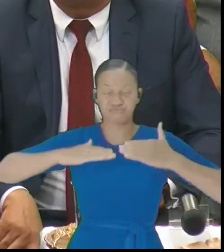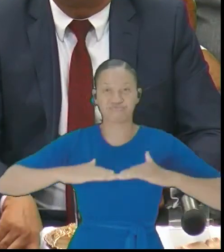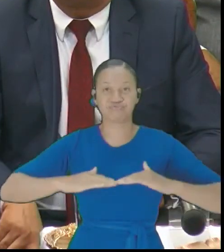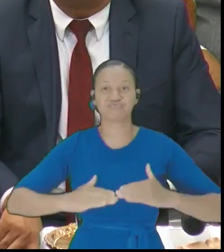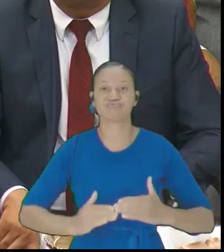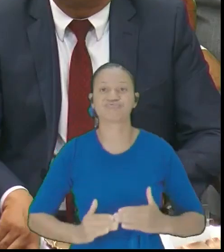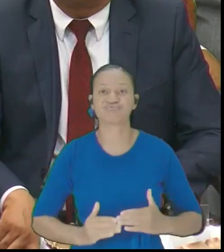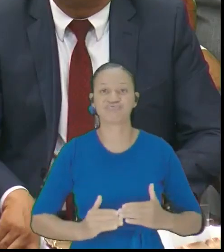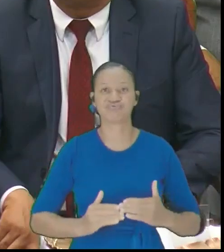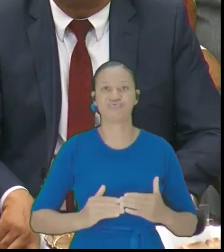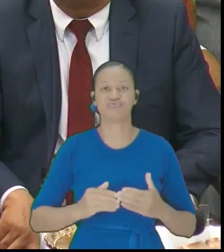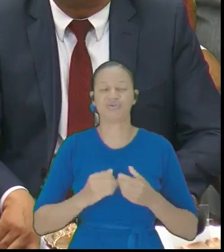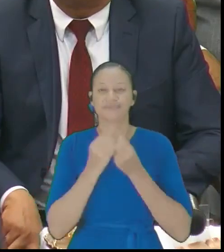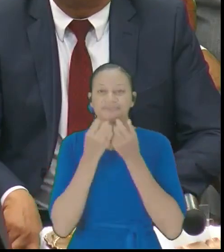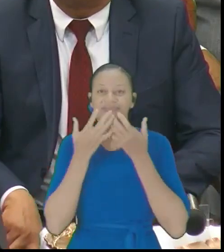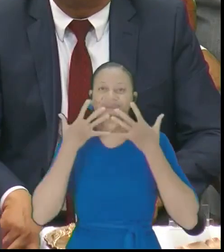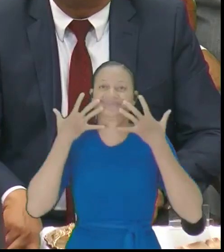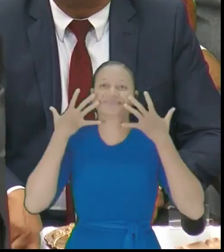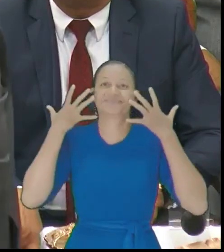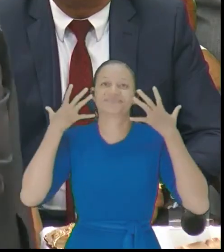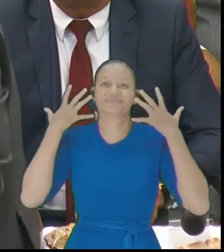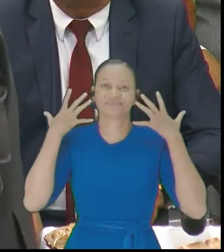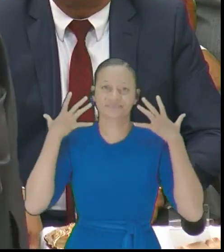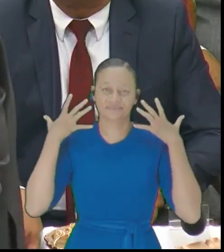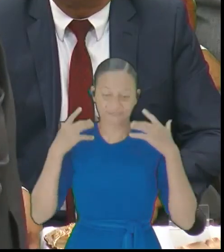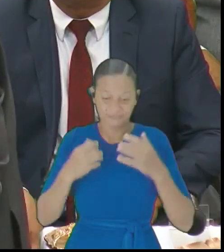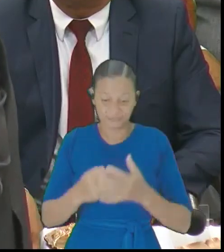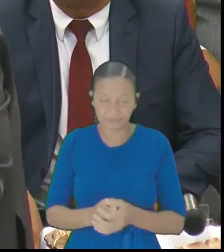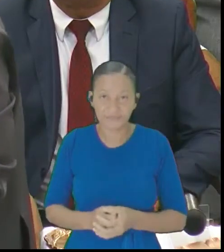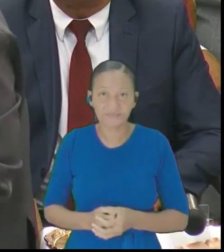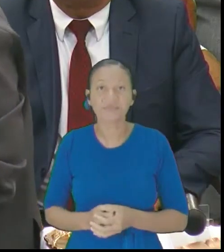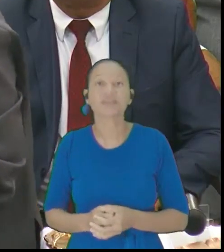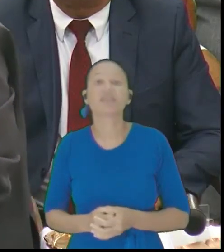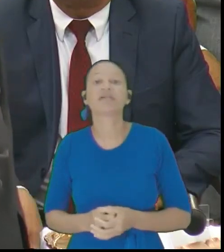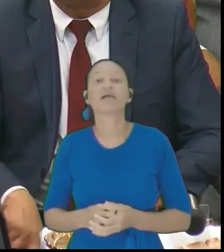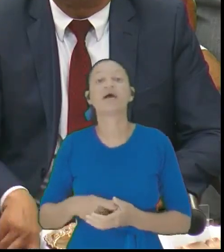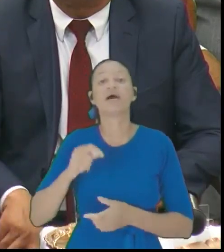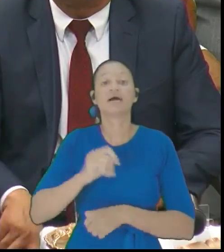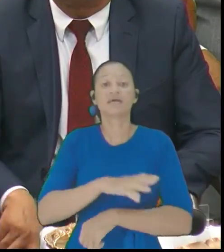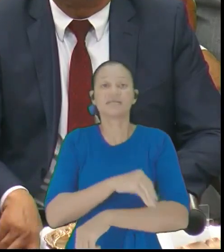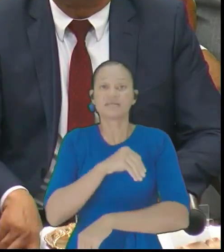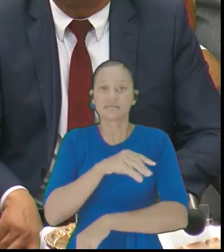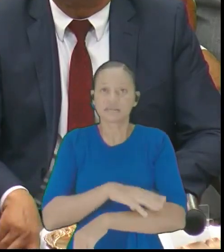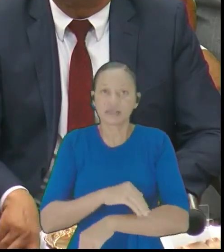foi quebrando a ira. Quando Esaú vem se aproximando, lá vem Jacó.